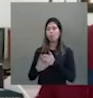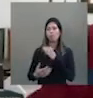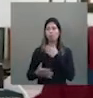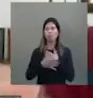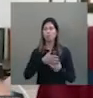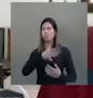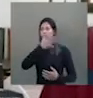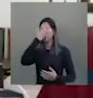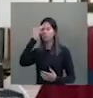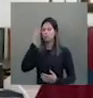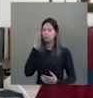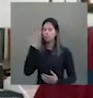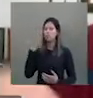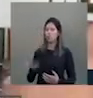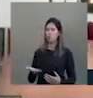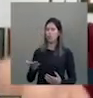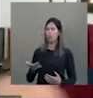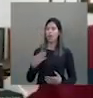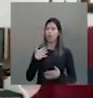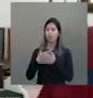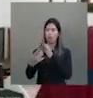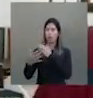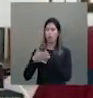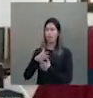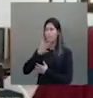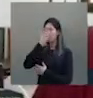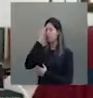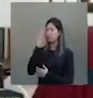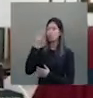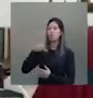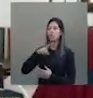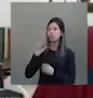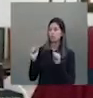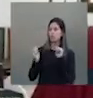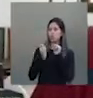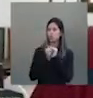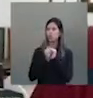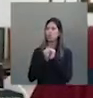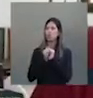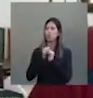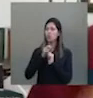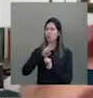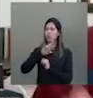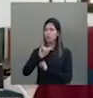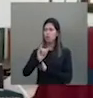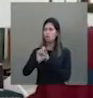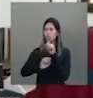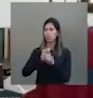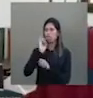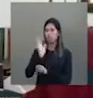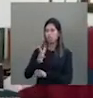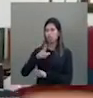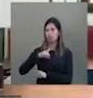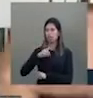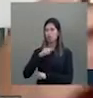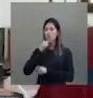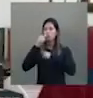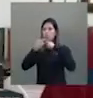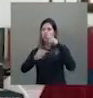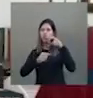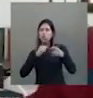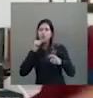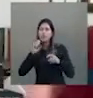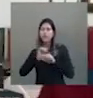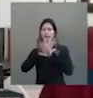por qualquer deles. Qualquer um de nós aqui já foi, já perguntou, tirou dúvidas, se